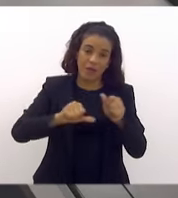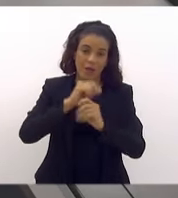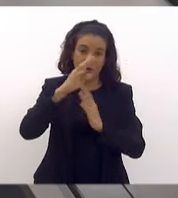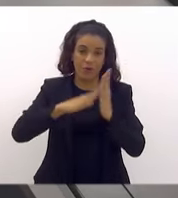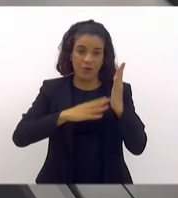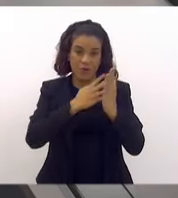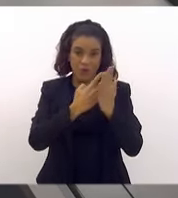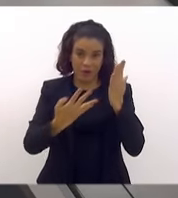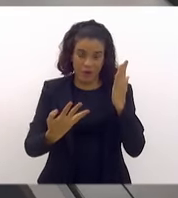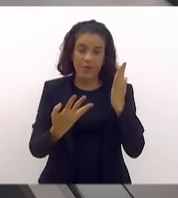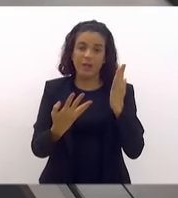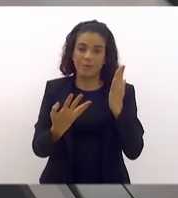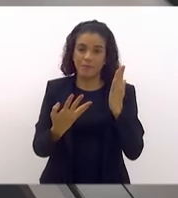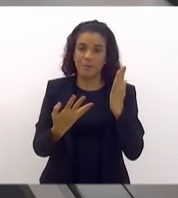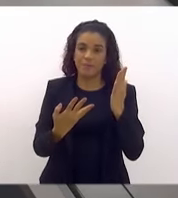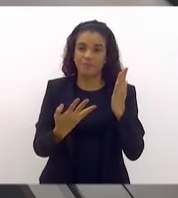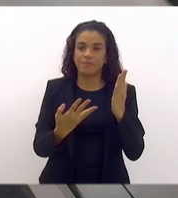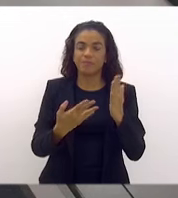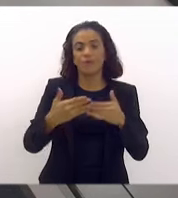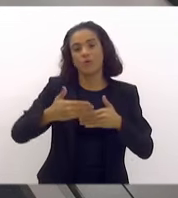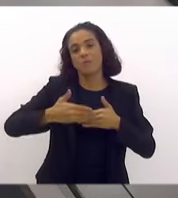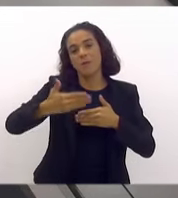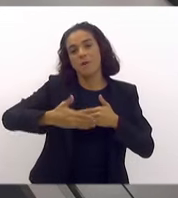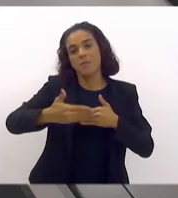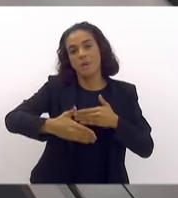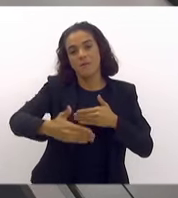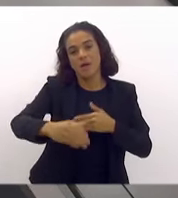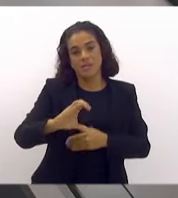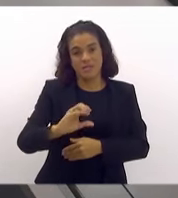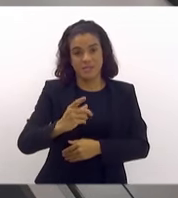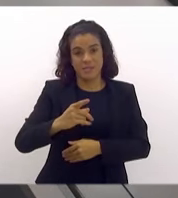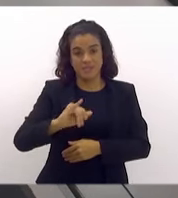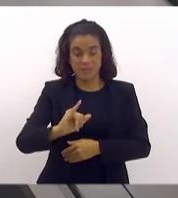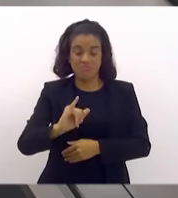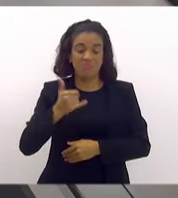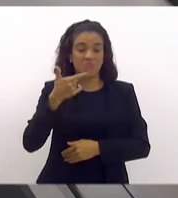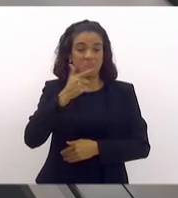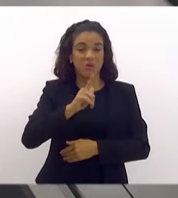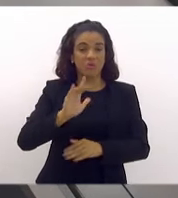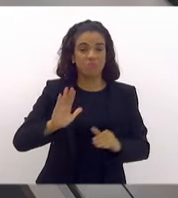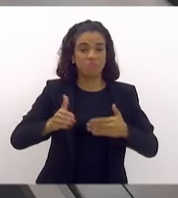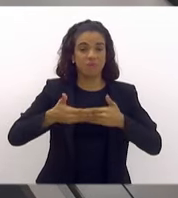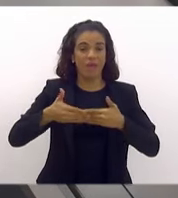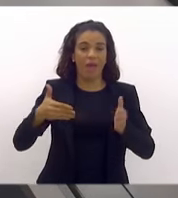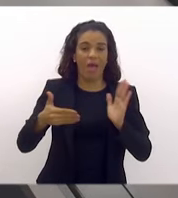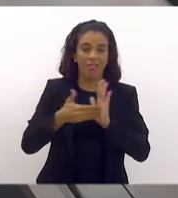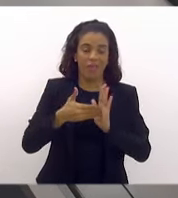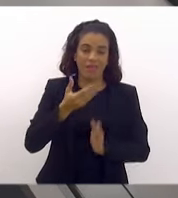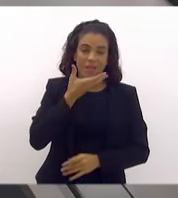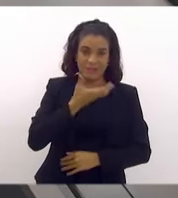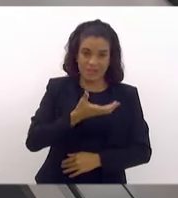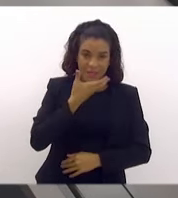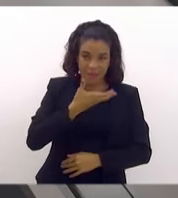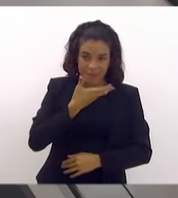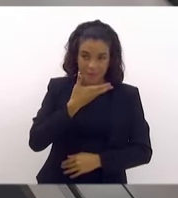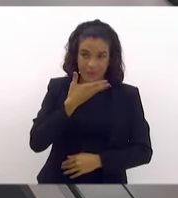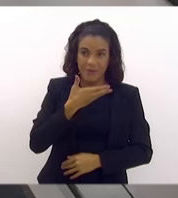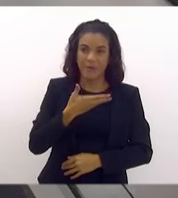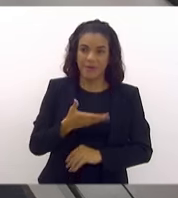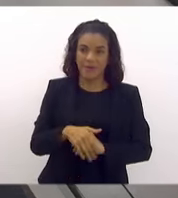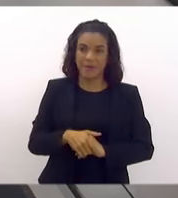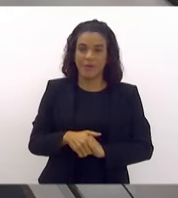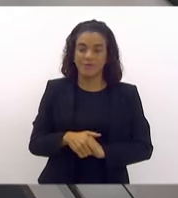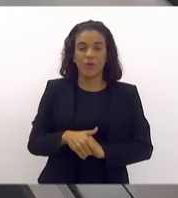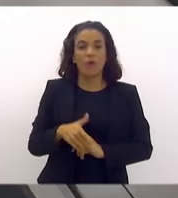próximas eh pros próximos caminhos da CPI para que a gente termine até o final desse ano e para que a gente entre